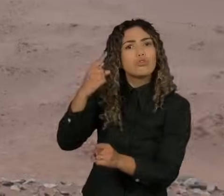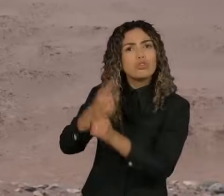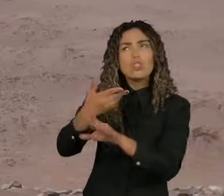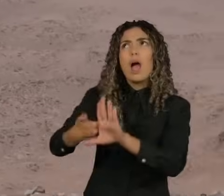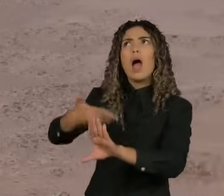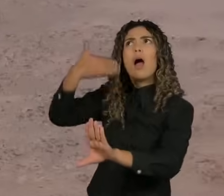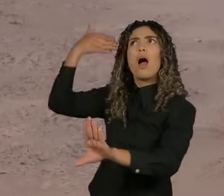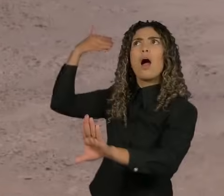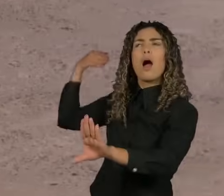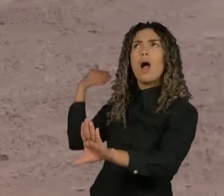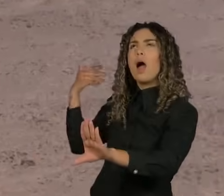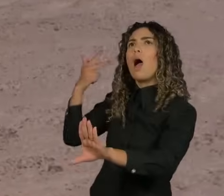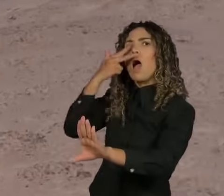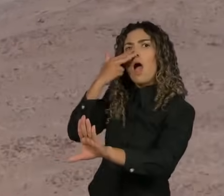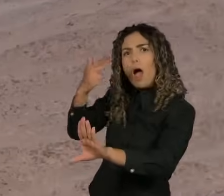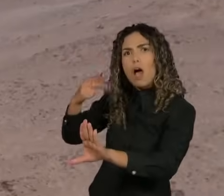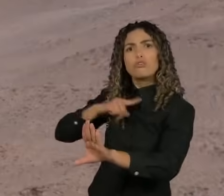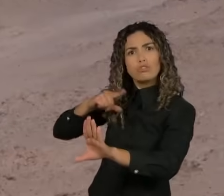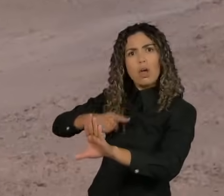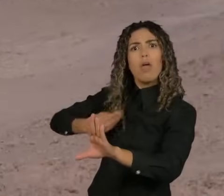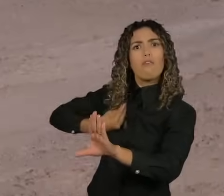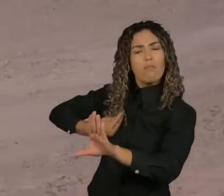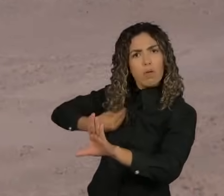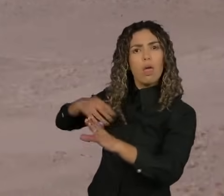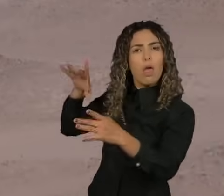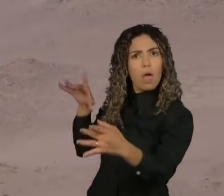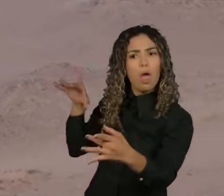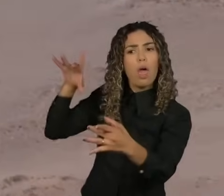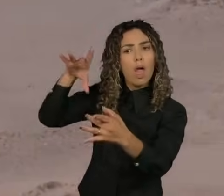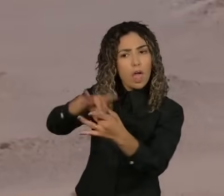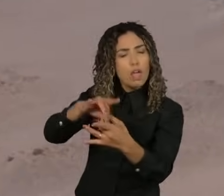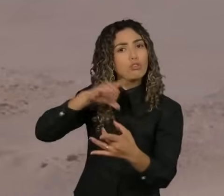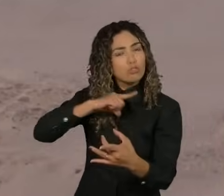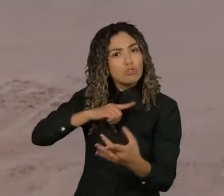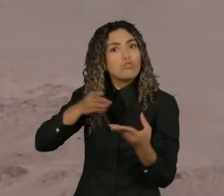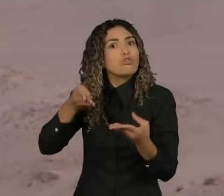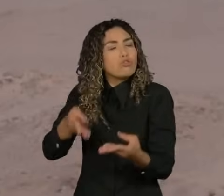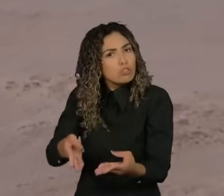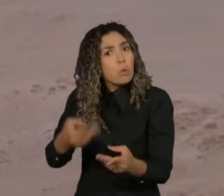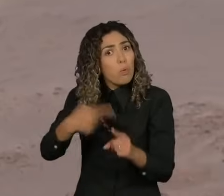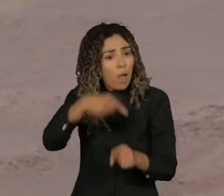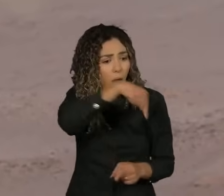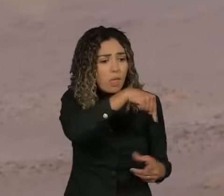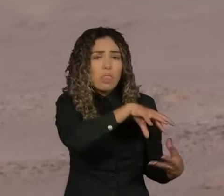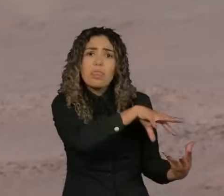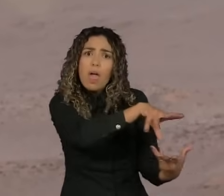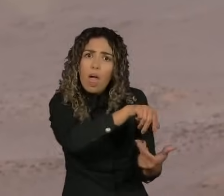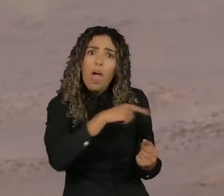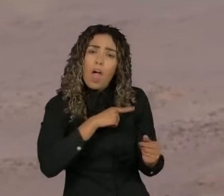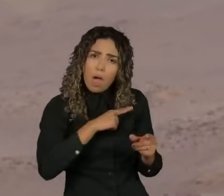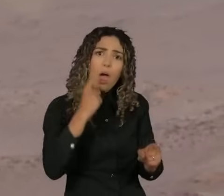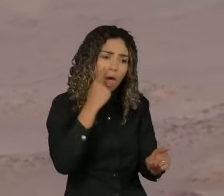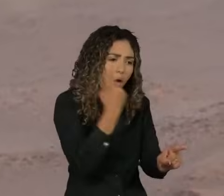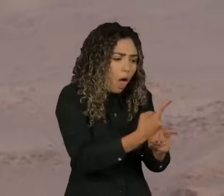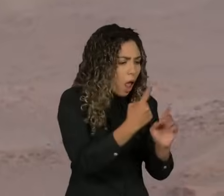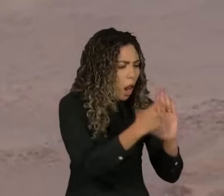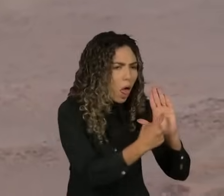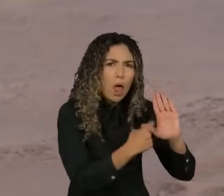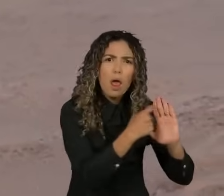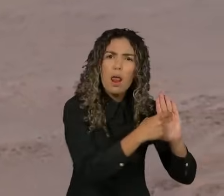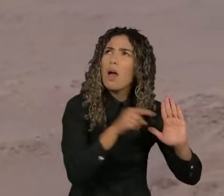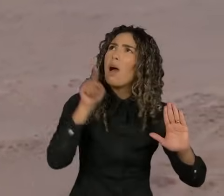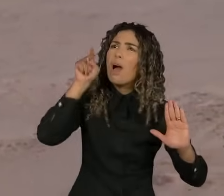marciano vivianita e greigita, os mesmos minerais presentes na Terra, em rios e lagoas, e que